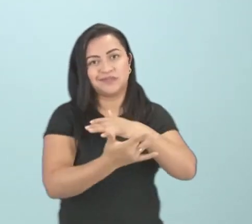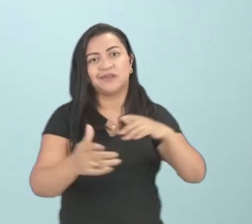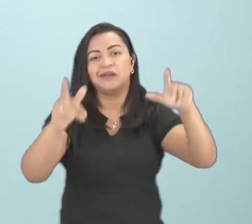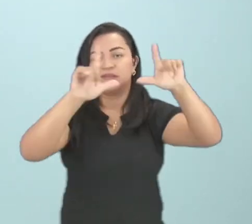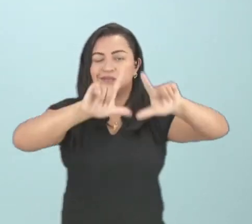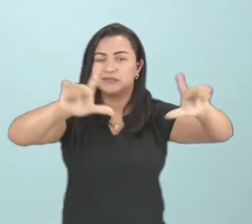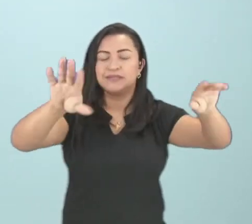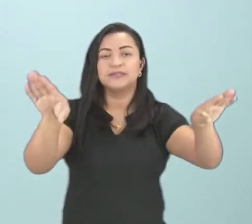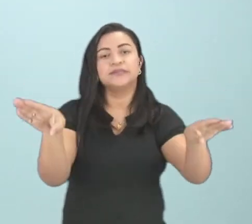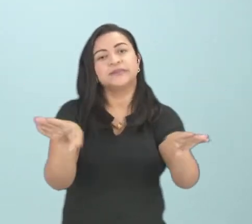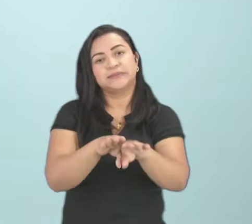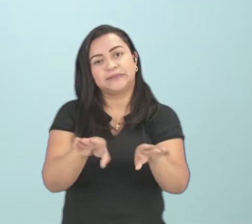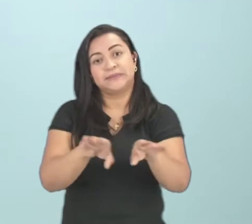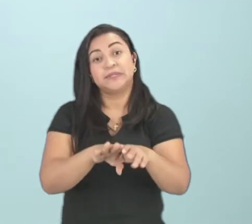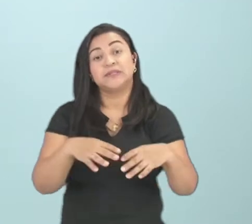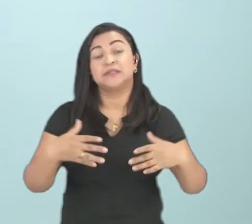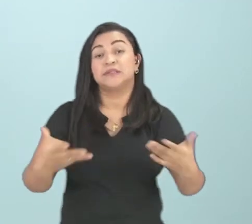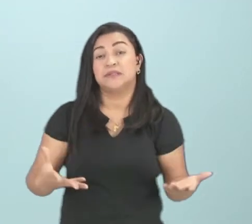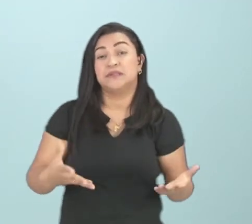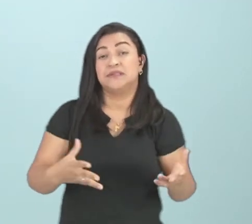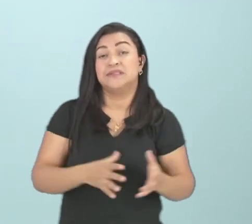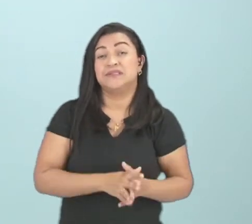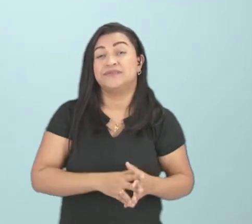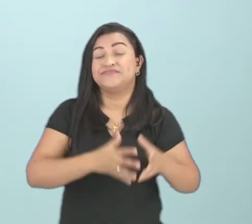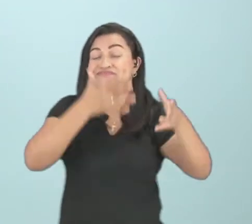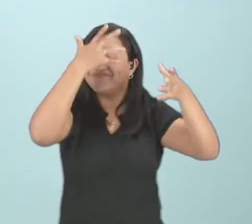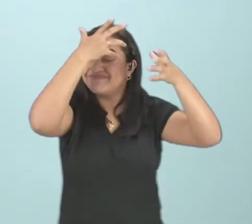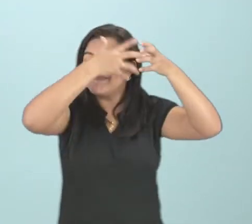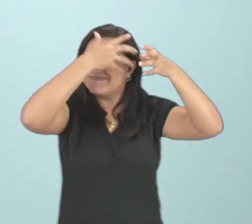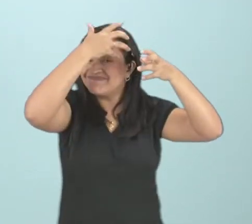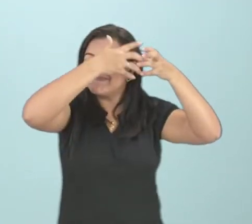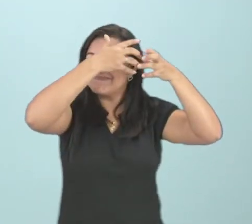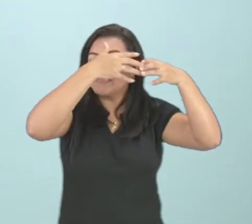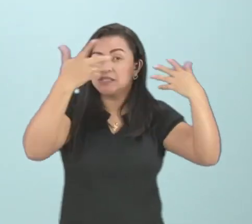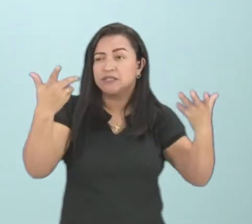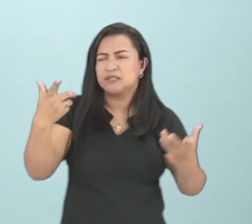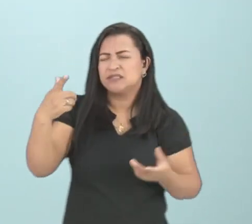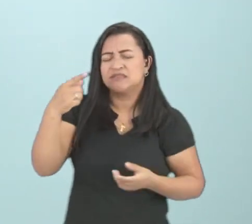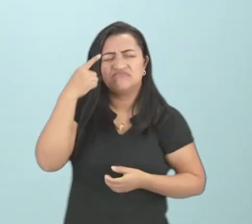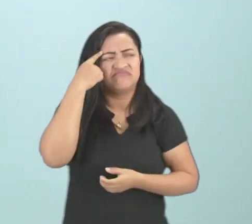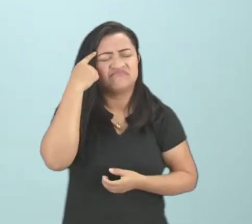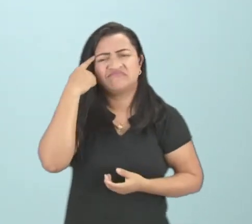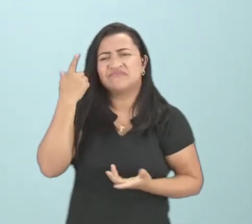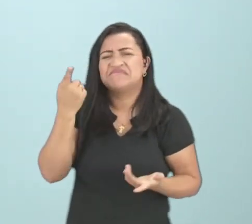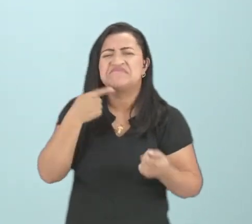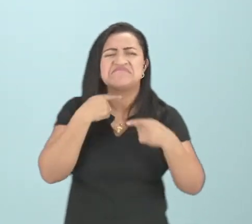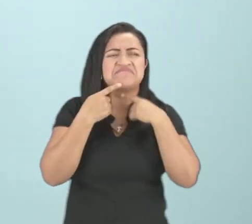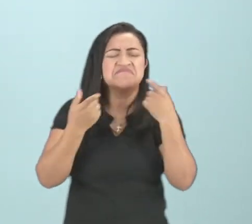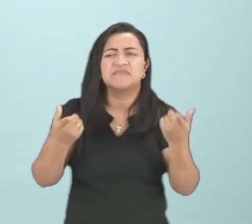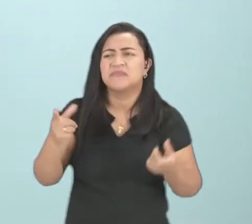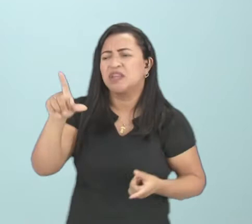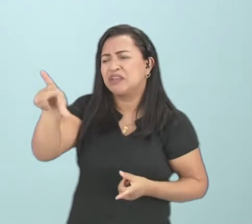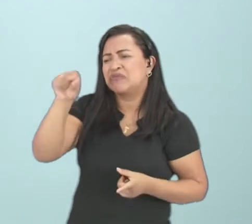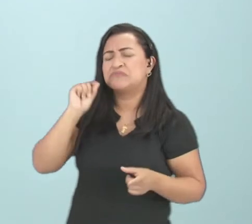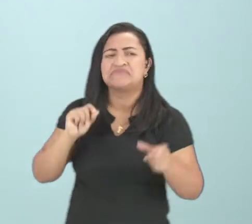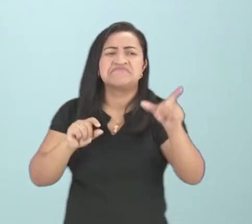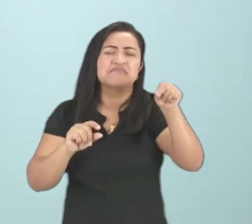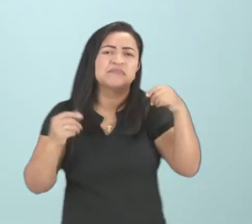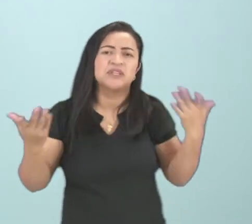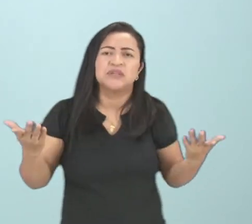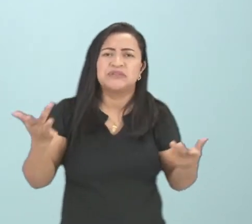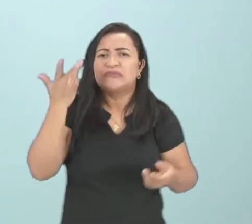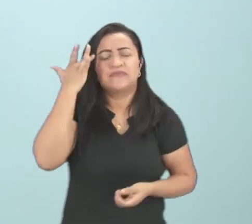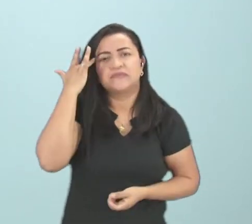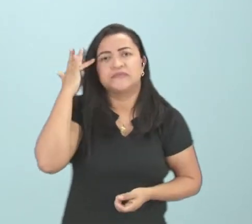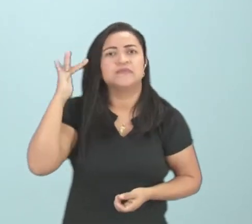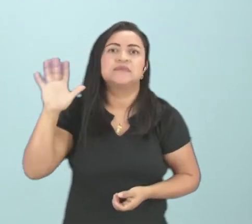TV, e que isso perturba, né, a tomada de decisão, porque você fica em conflito, você não sabe